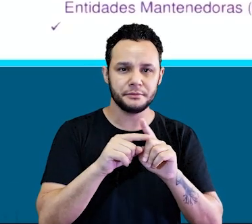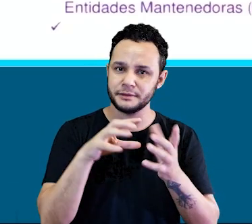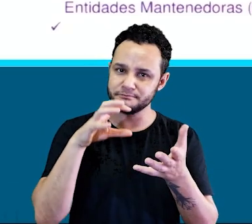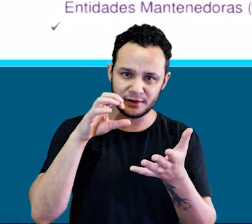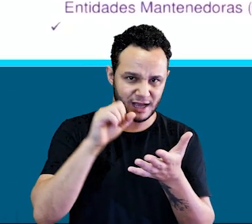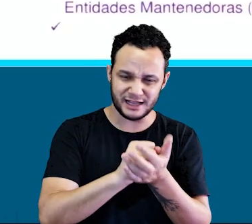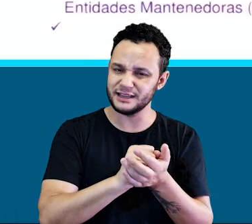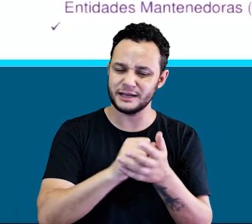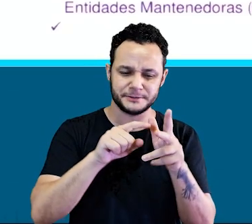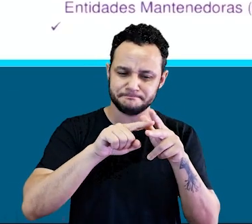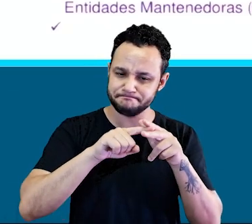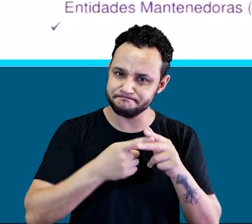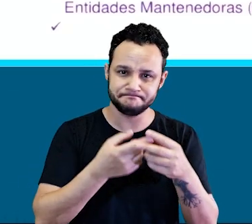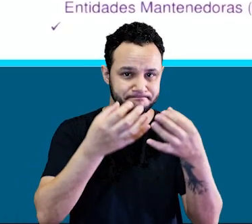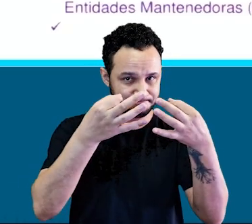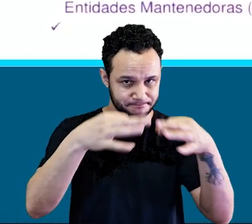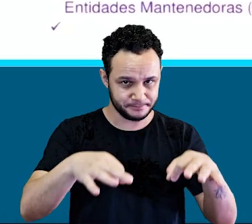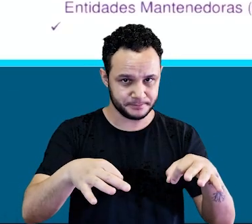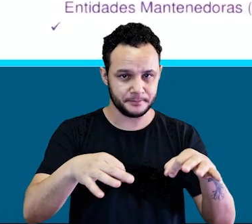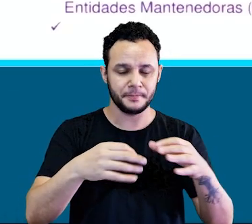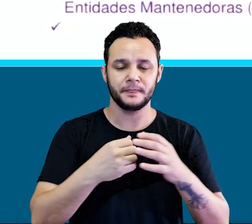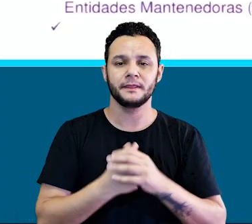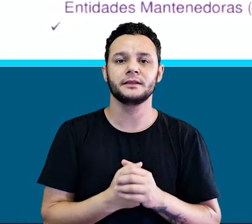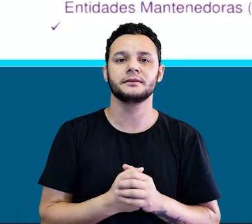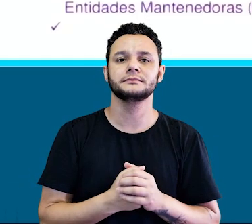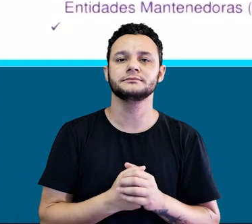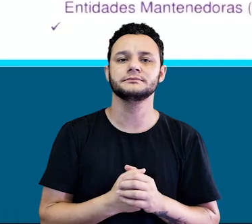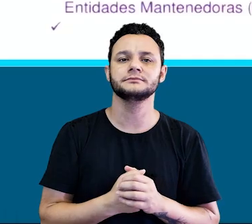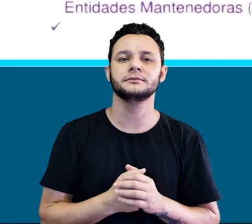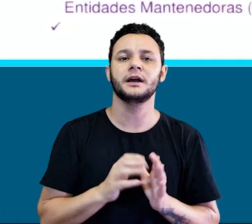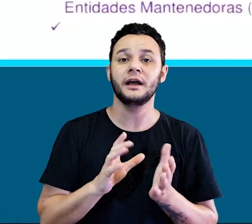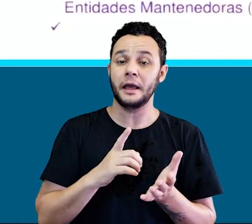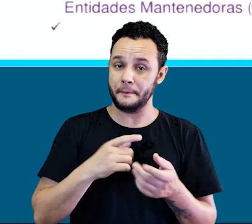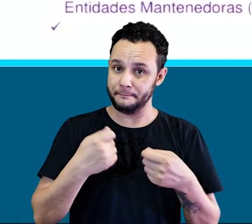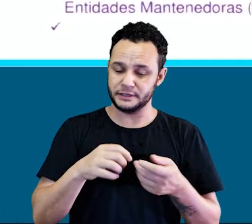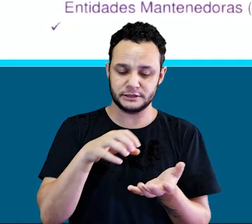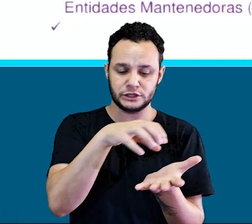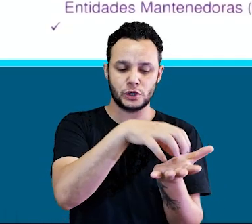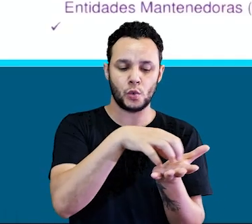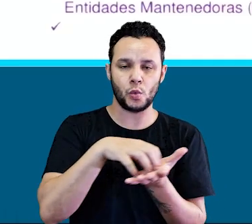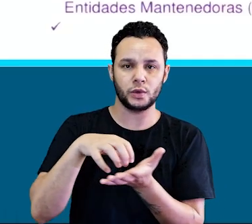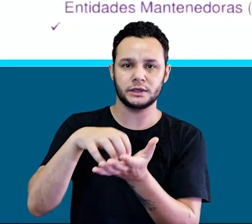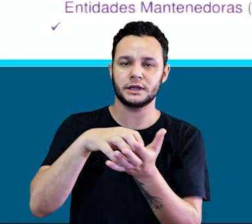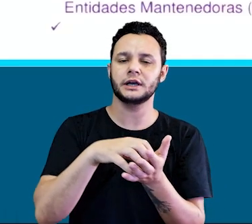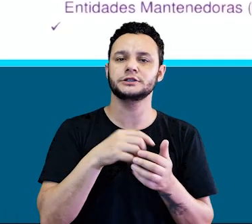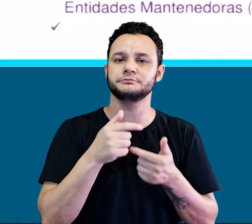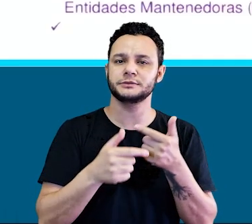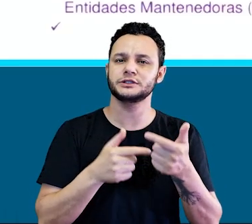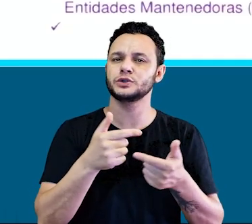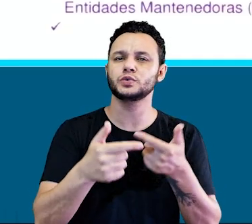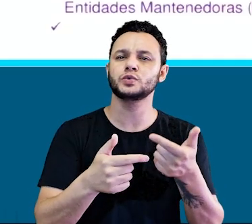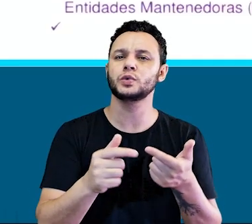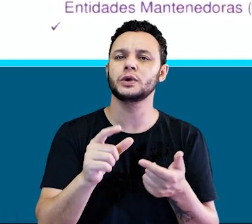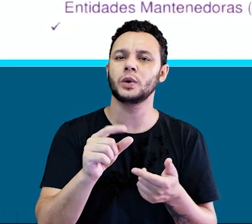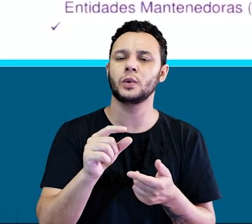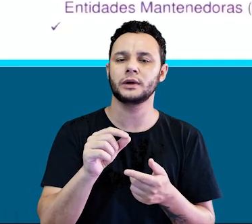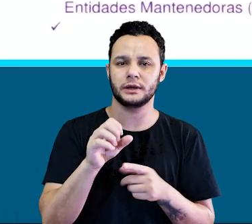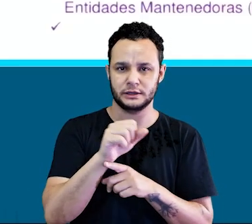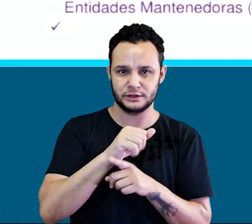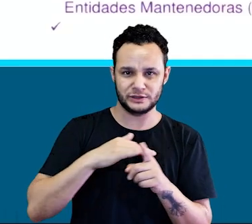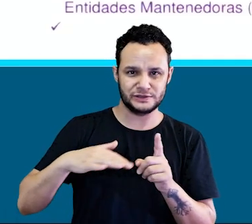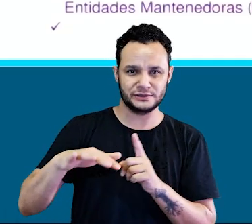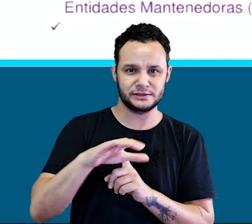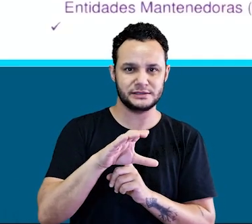e com o cadastro atualizado e possuir uma unidade executora, né? O que são as unidades executoras, gente? É